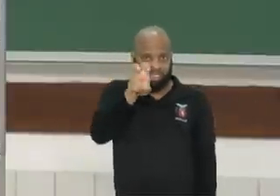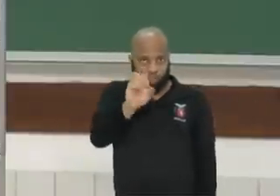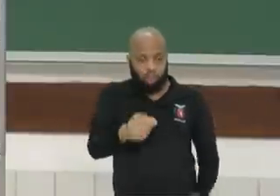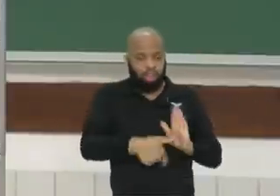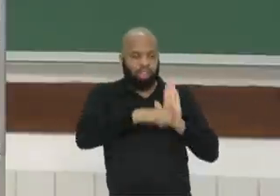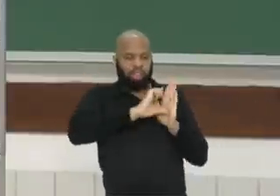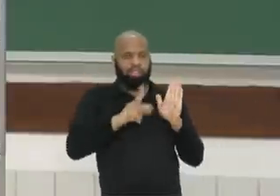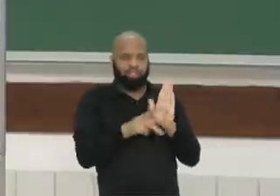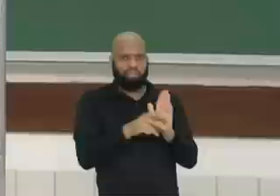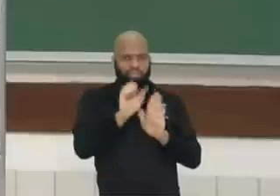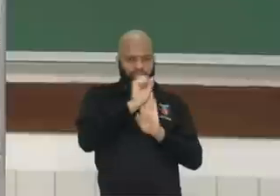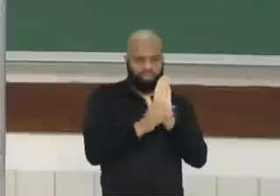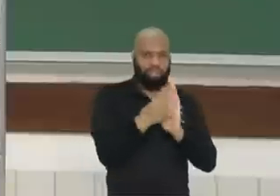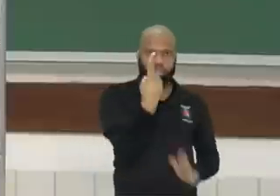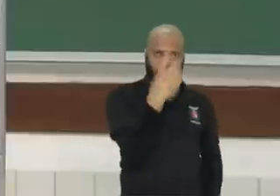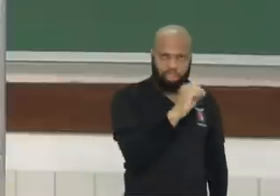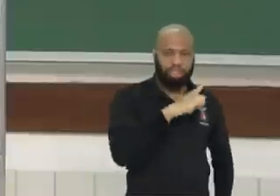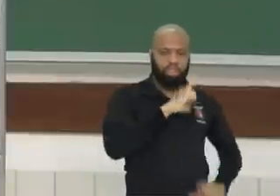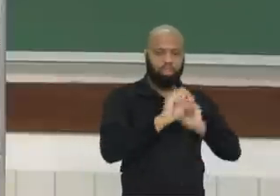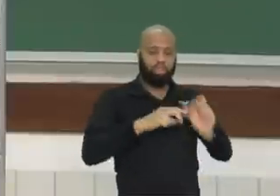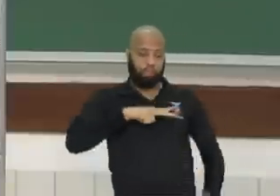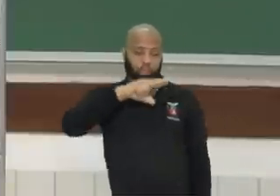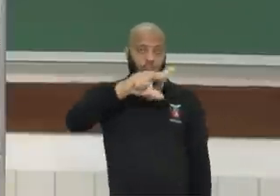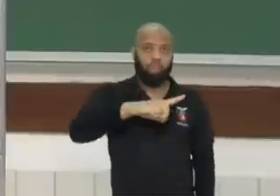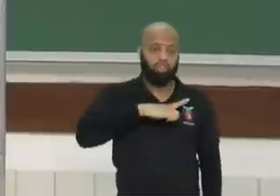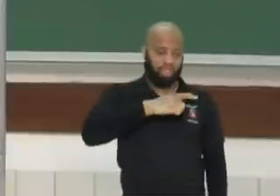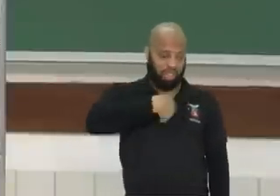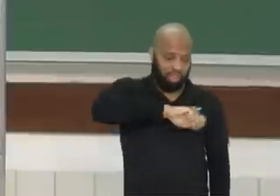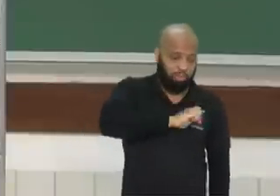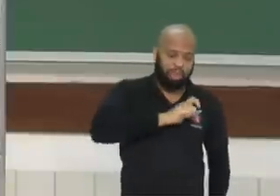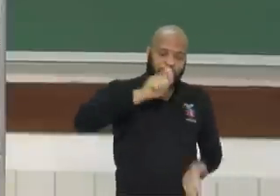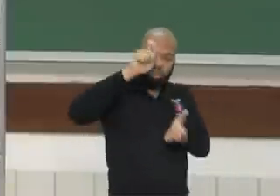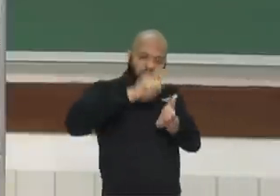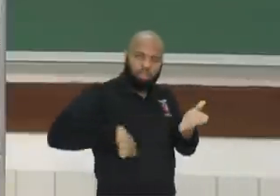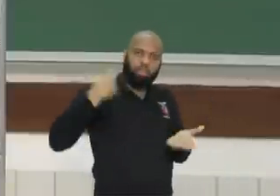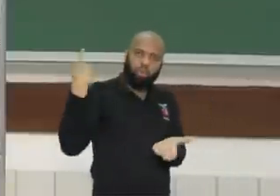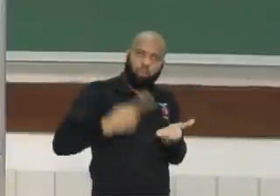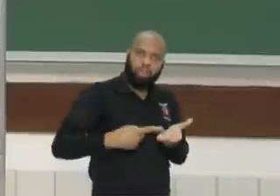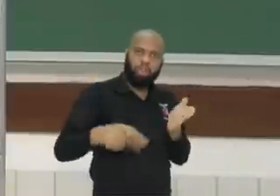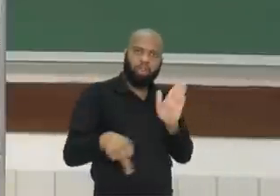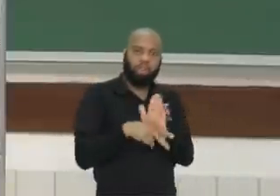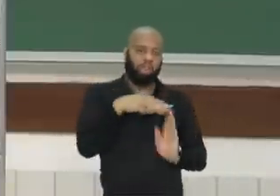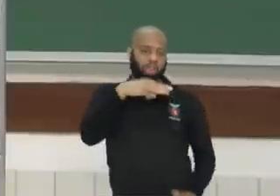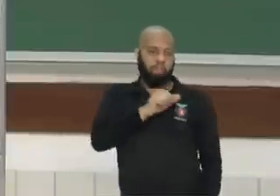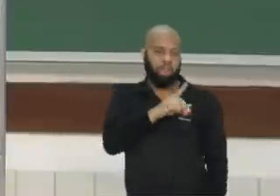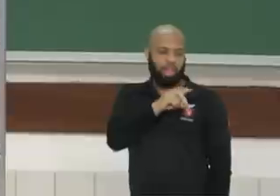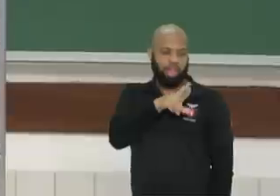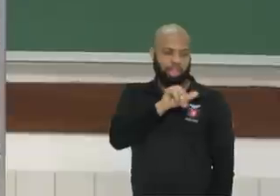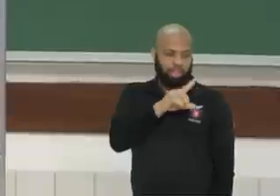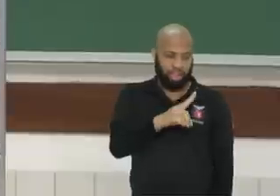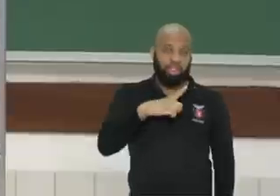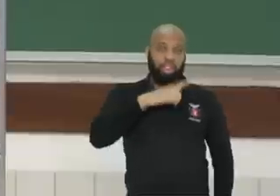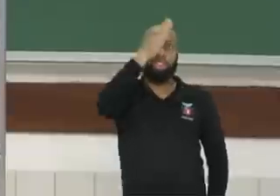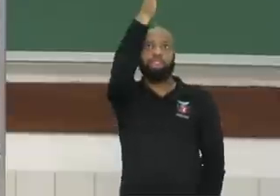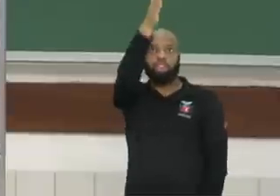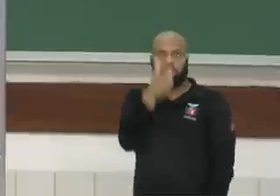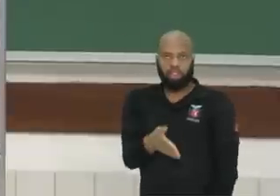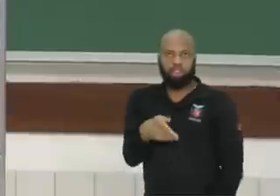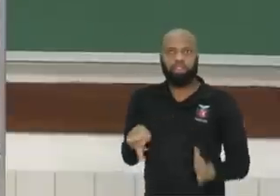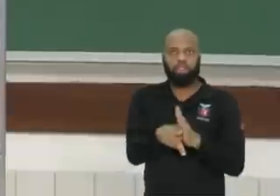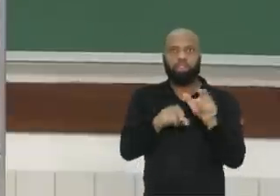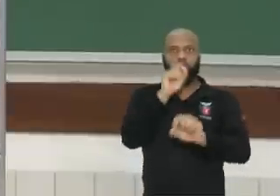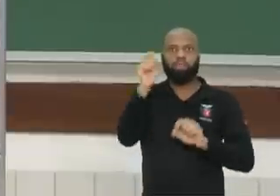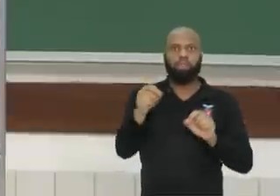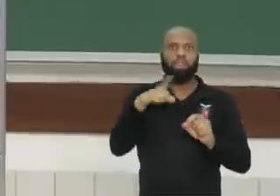ainda antes, né, no século XVIII, Portugal e Espanha fazem a assinatura do Tratado de Madrid e a linha do Tratado de Tordesilhas